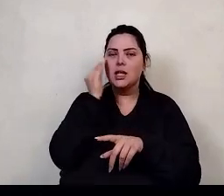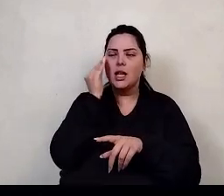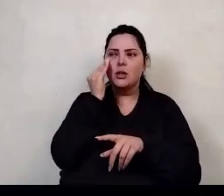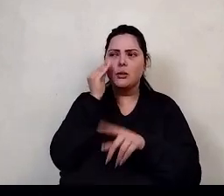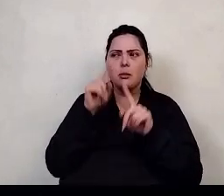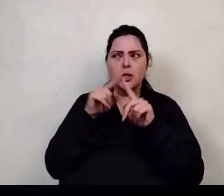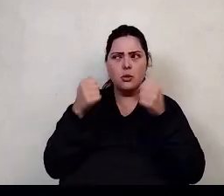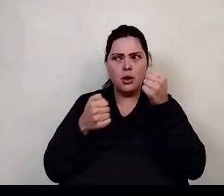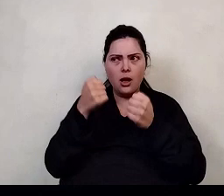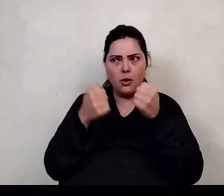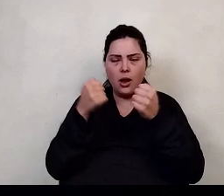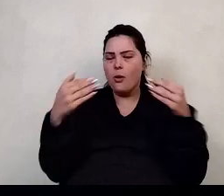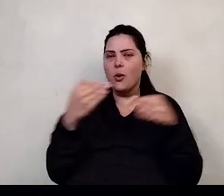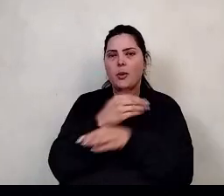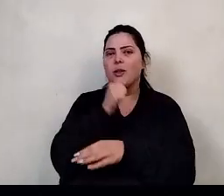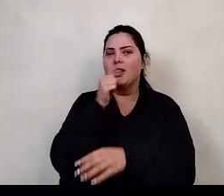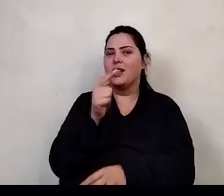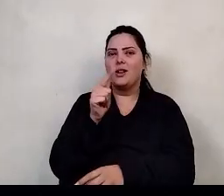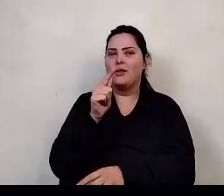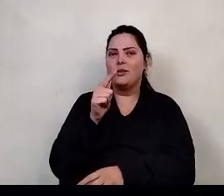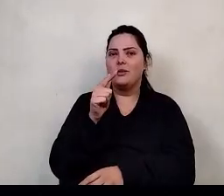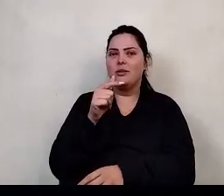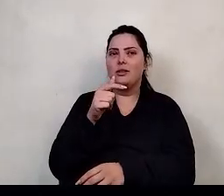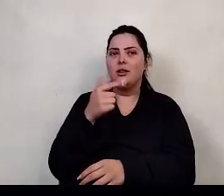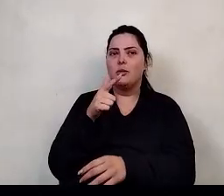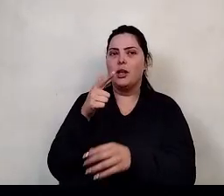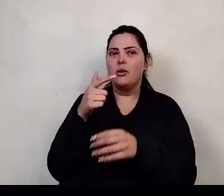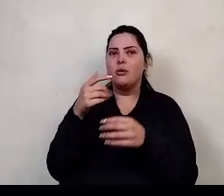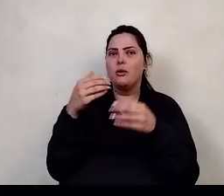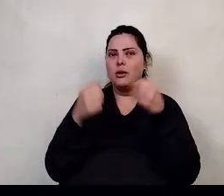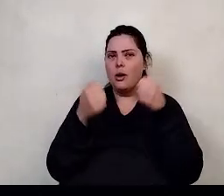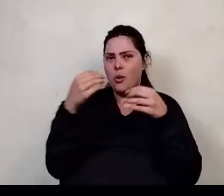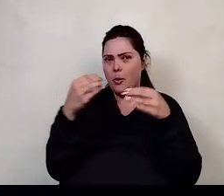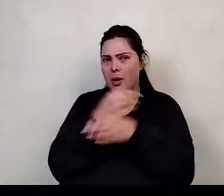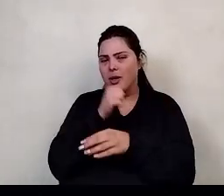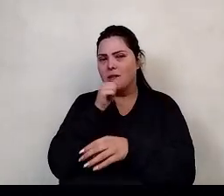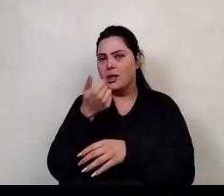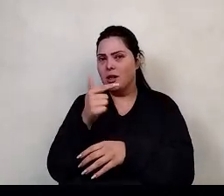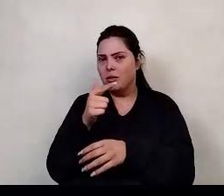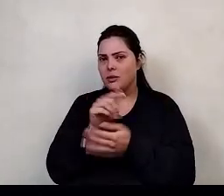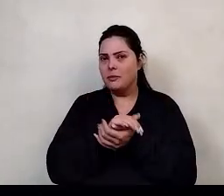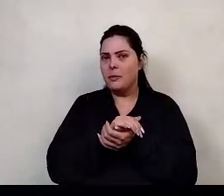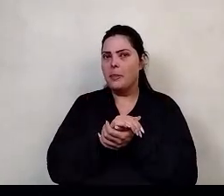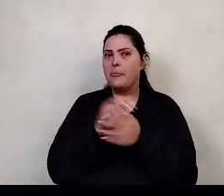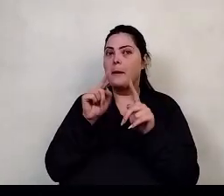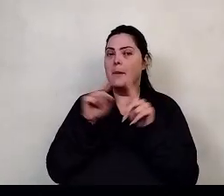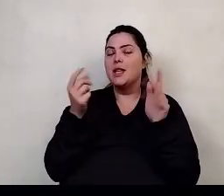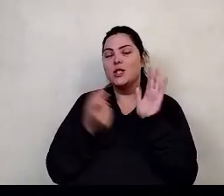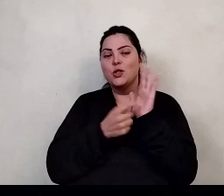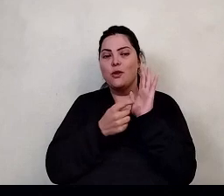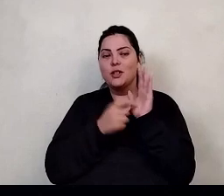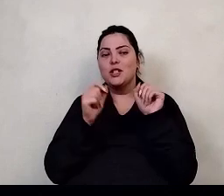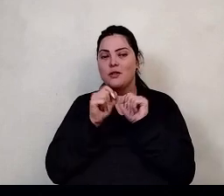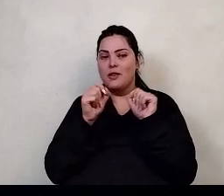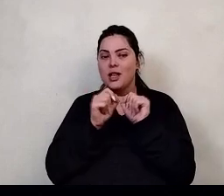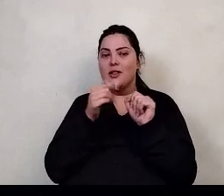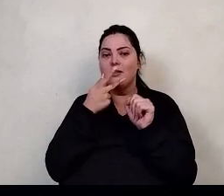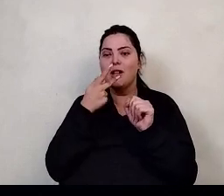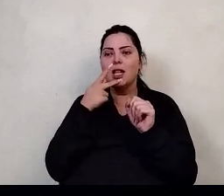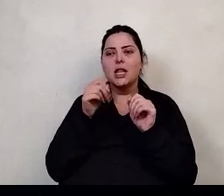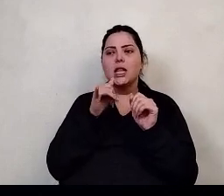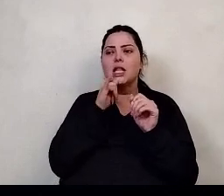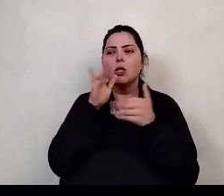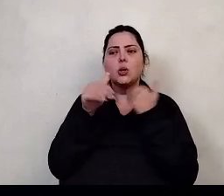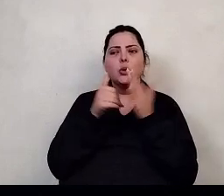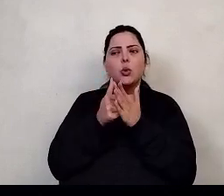não foi testado, só 100% das peças. Parece meio tolo isso, né? Mas a gente faz bastante isso em software. A gente diz que testou todo o nosso software,